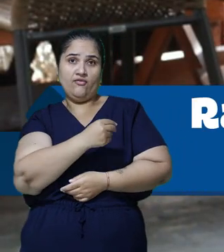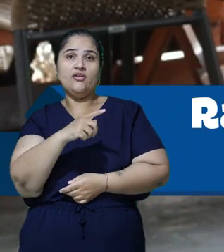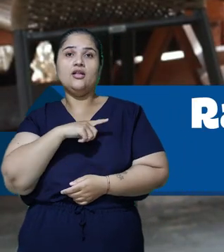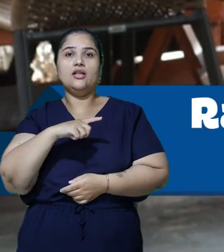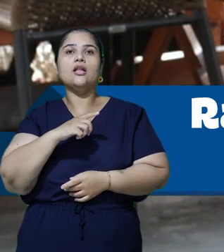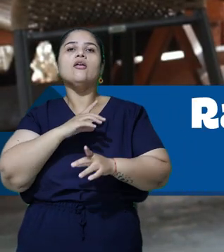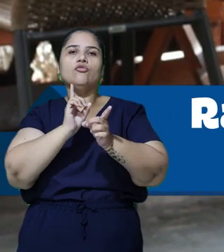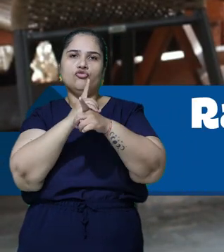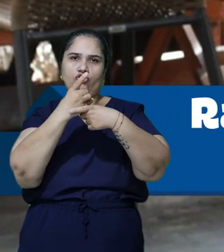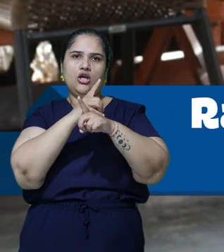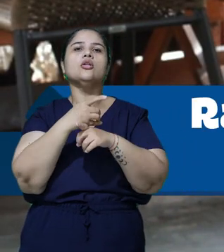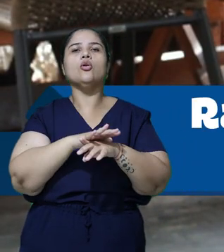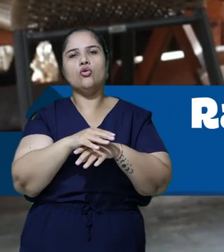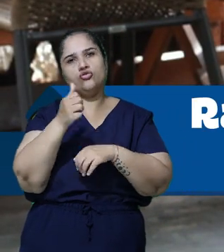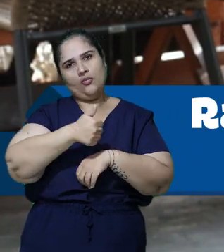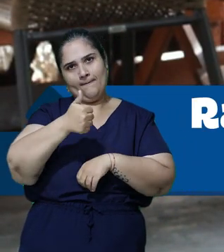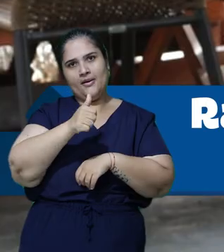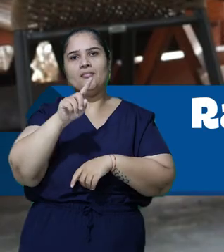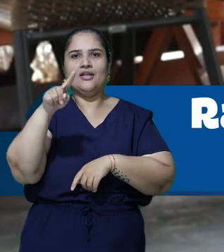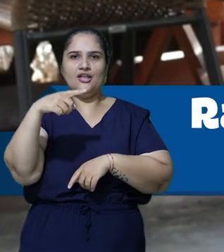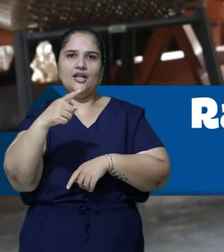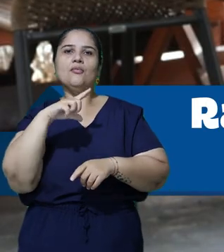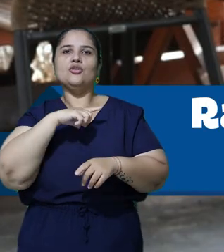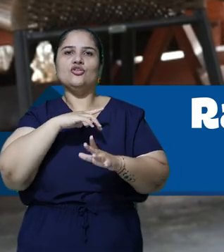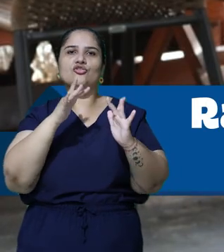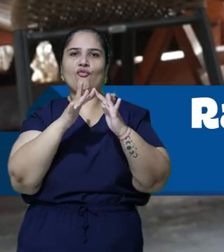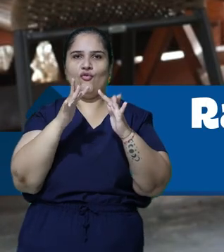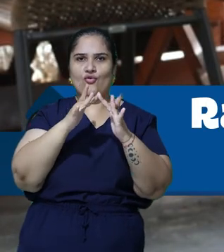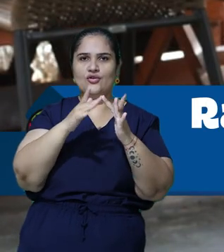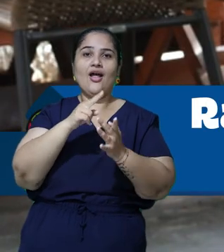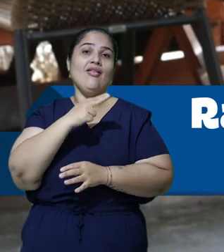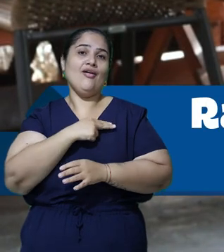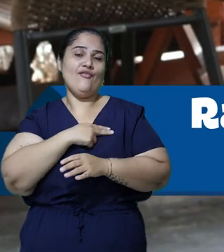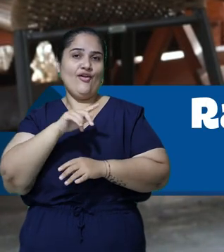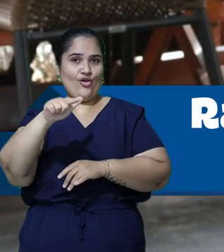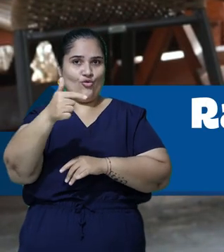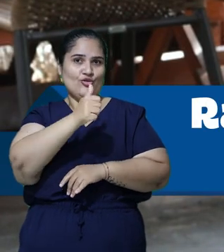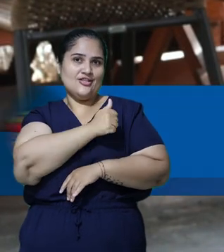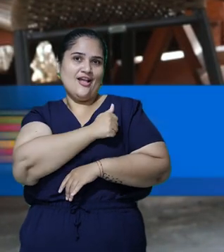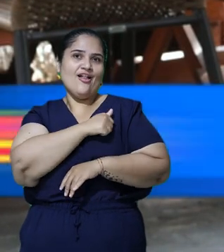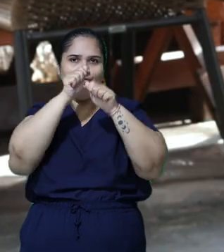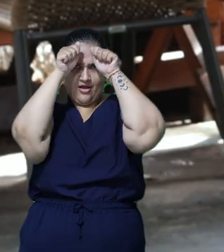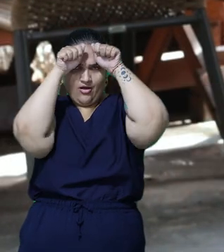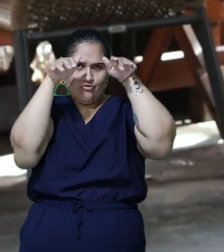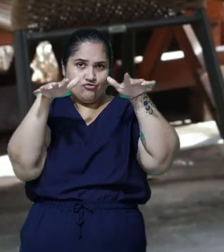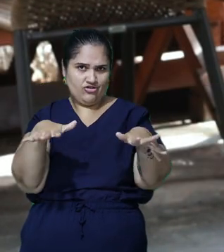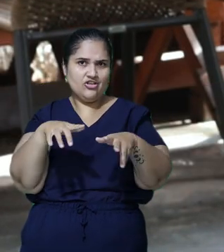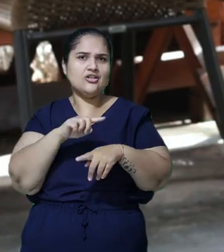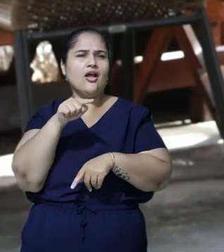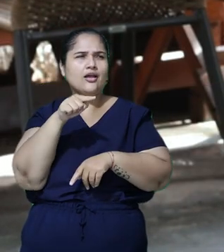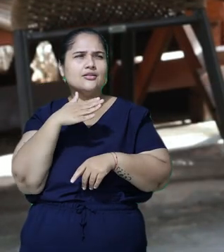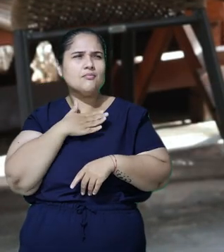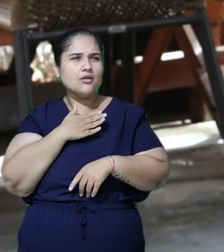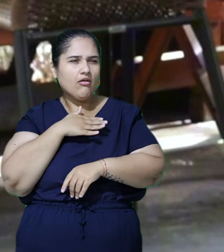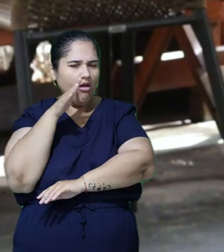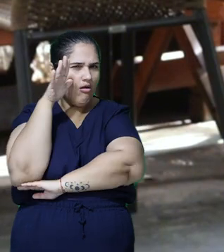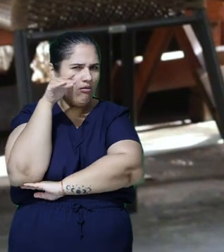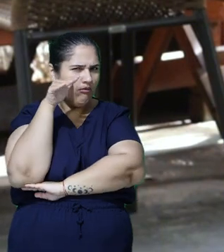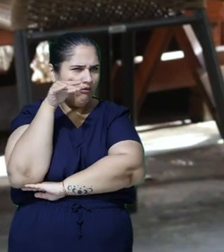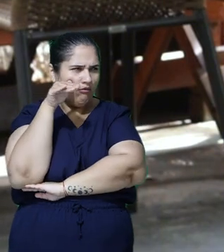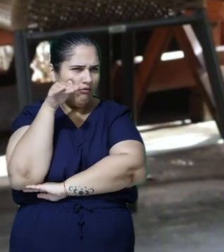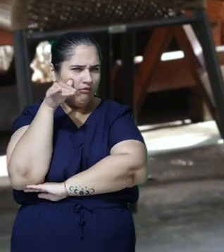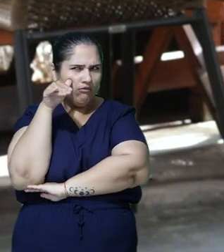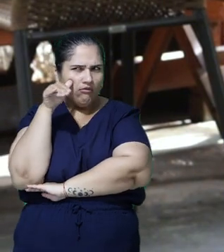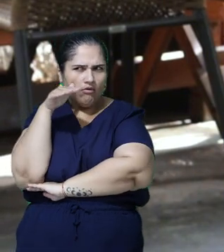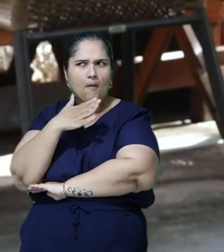contato com alguns alunos autistas na UFAC, né, no meu setor de trabalho. E isso me deixou bastante curiosa sobre o meu próprio diagnóstico,